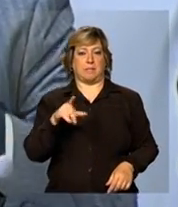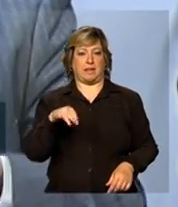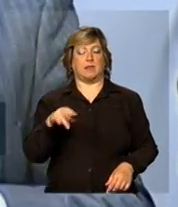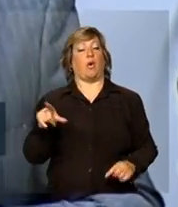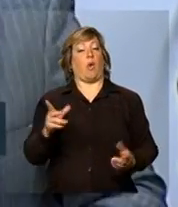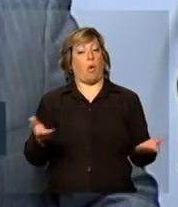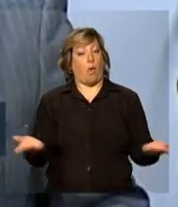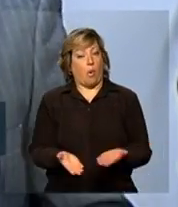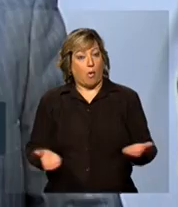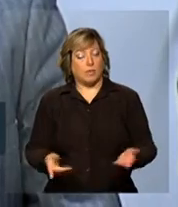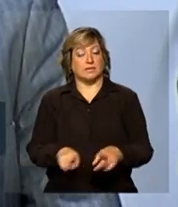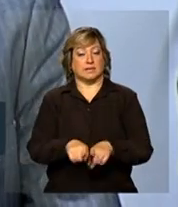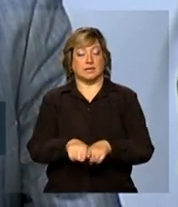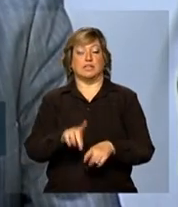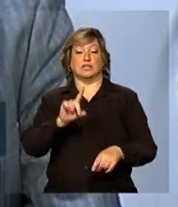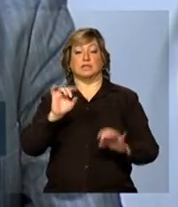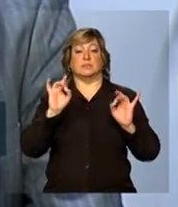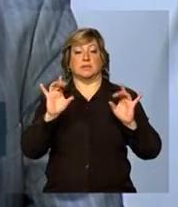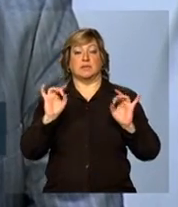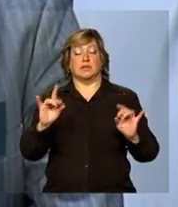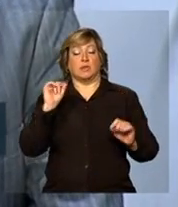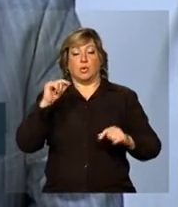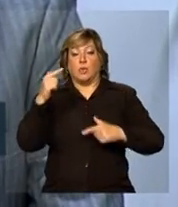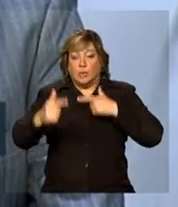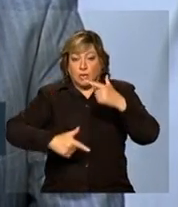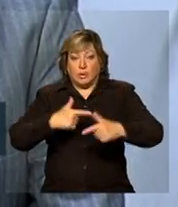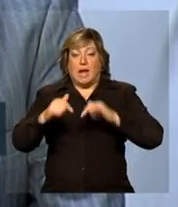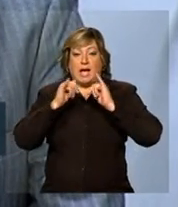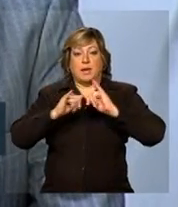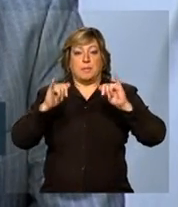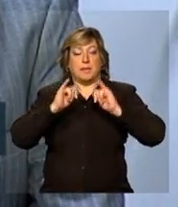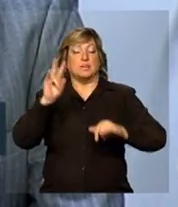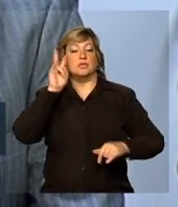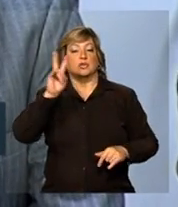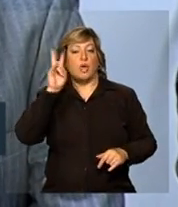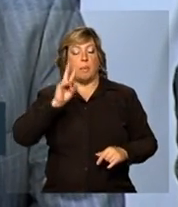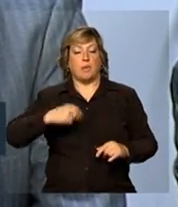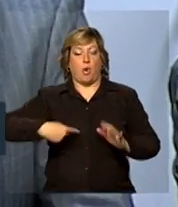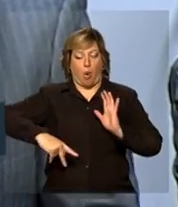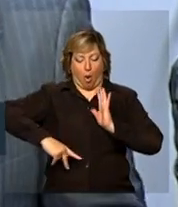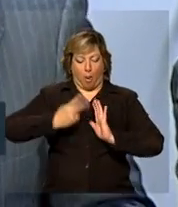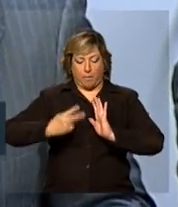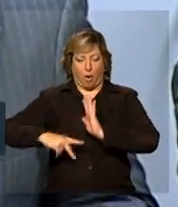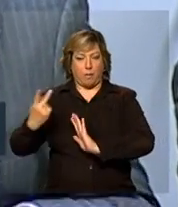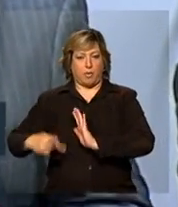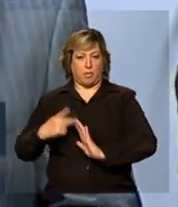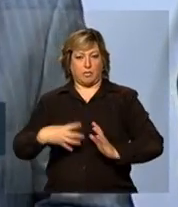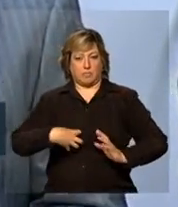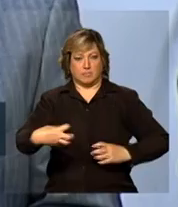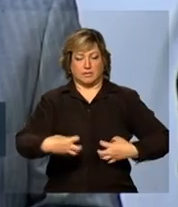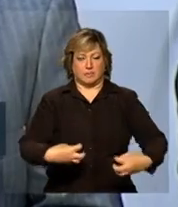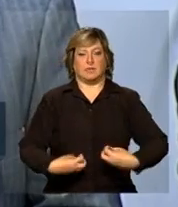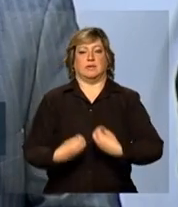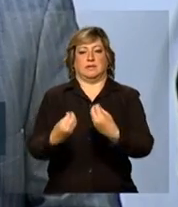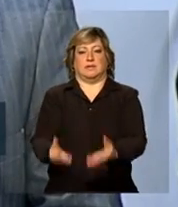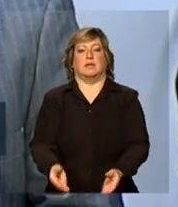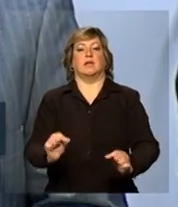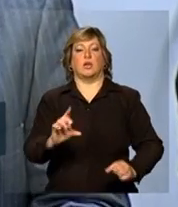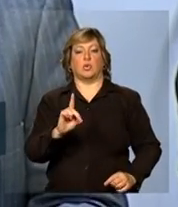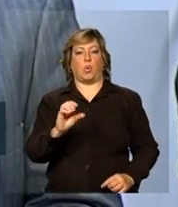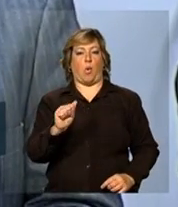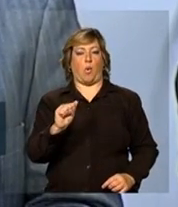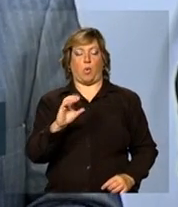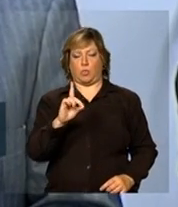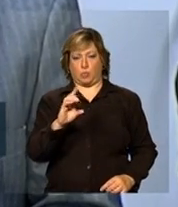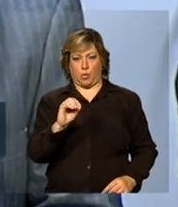brasileira sobre o ato da doação de órgãos. E aqui o Ministério da Saúde fez questão, nesse dia da doação